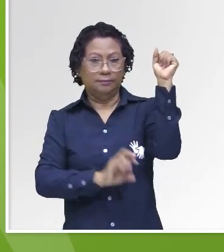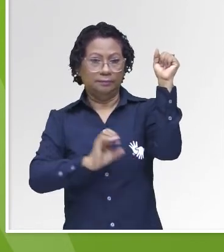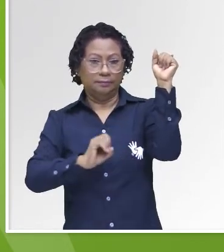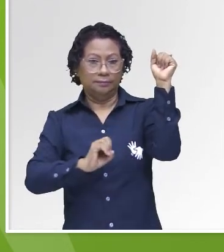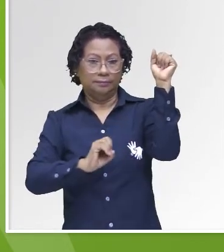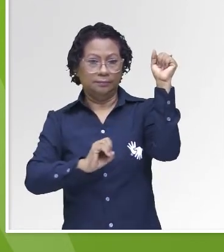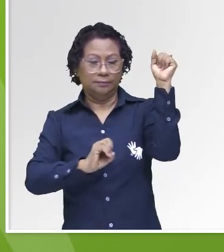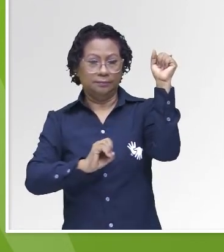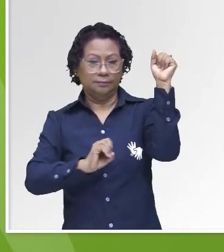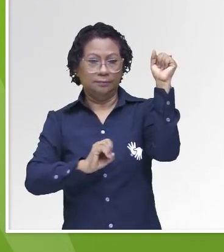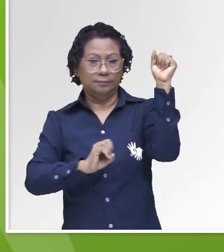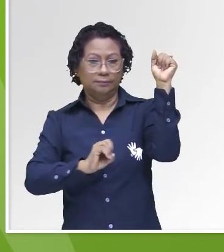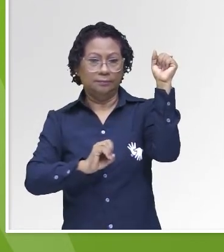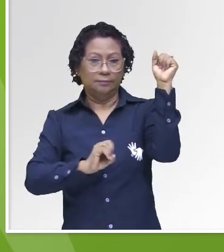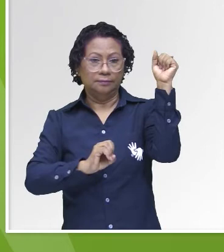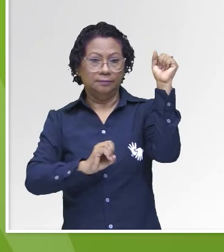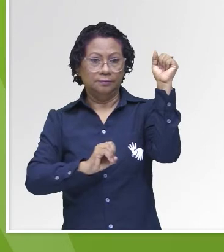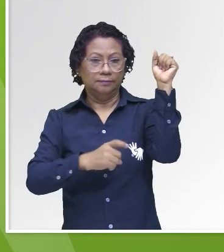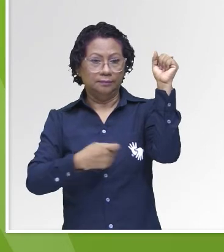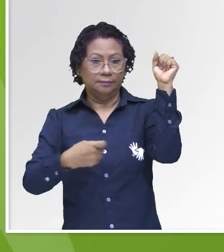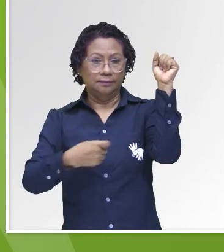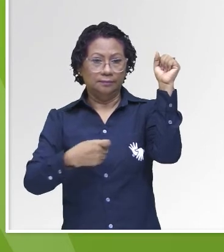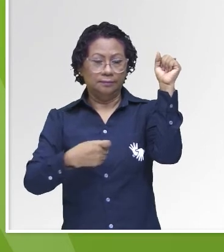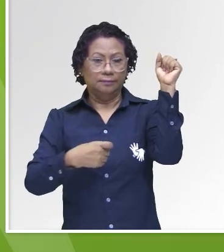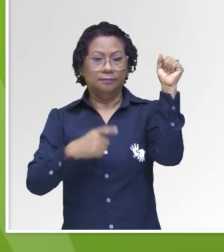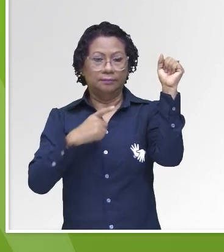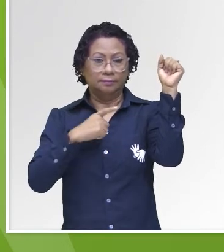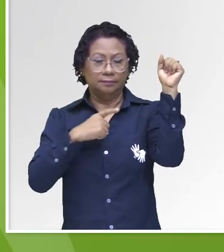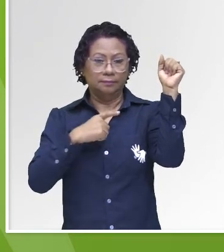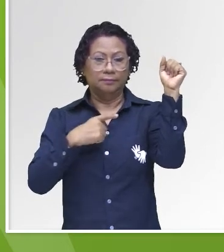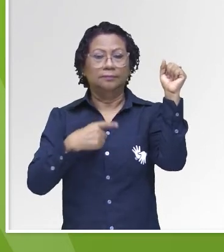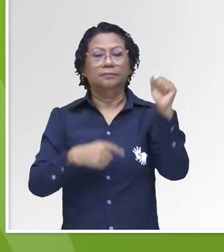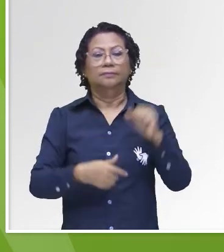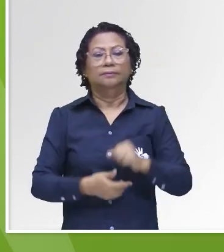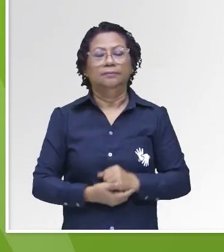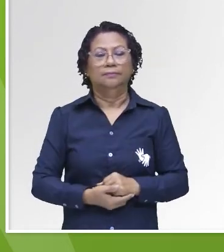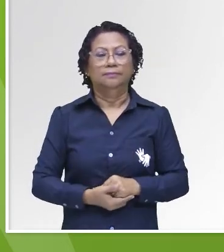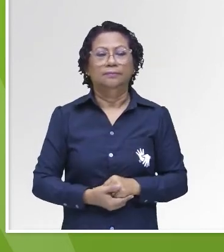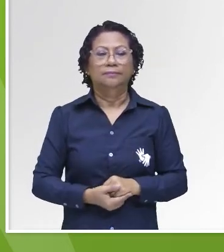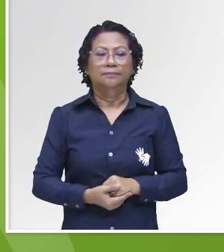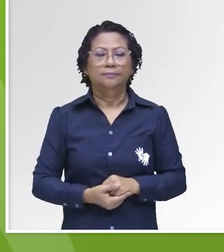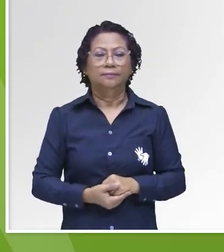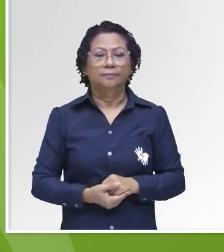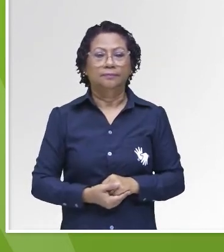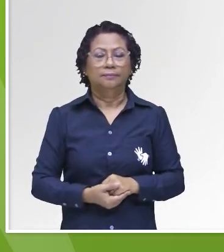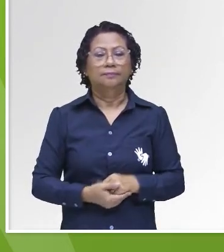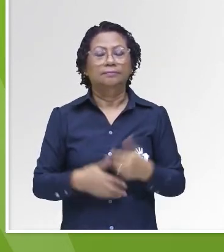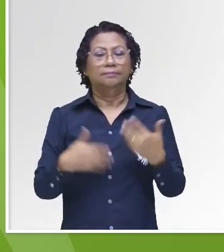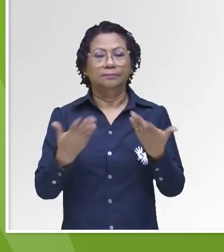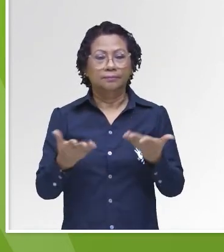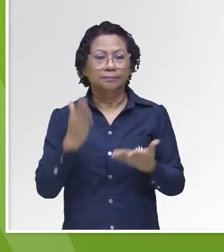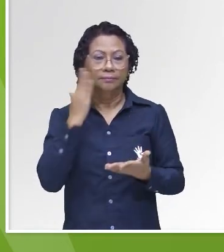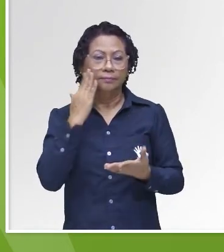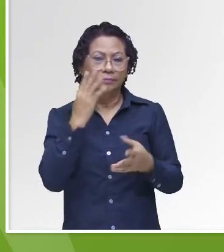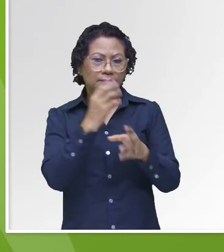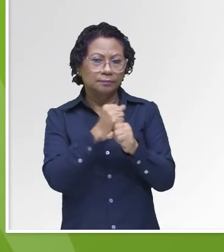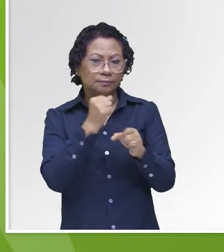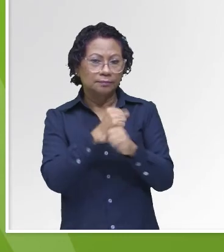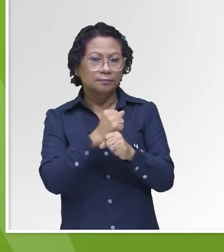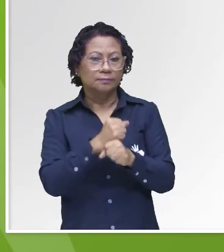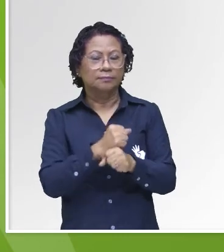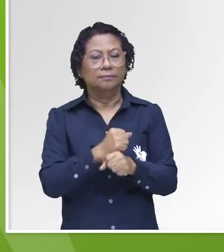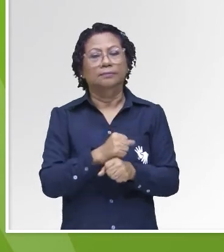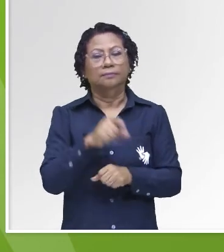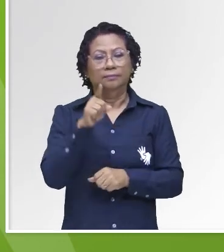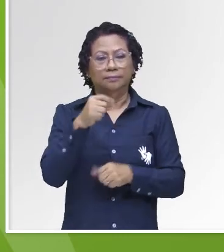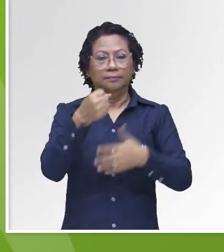v0x. Nós temos uma componente no eixo y, que se chama v0y. Aí eu já calculei aqui para vocês, olha,